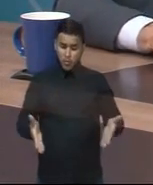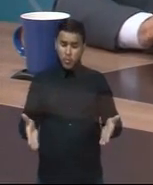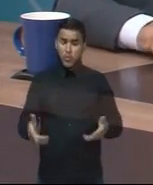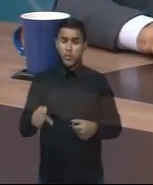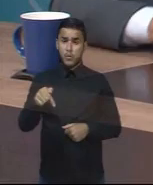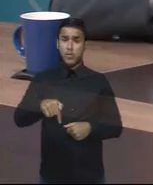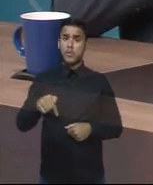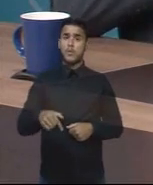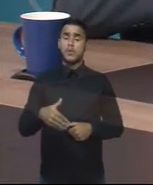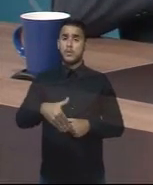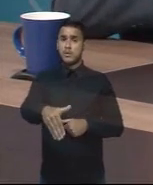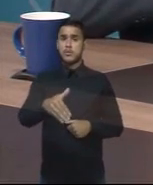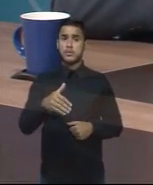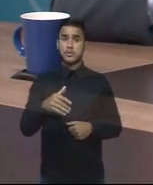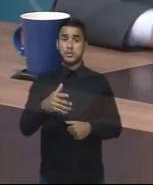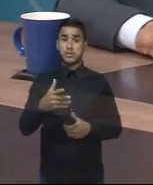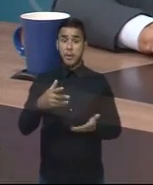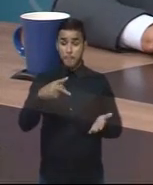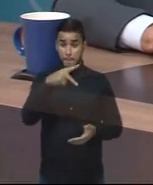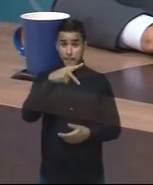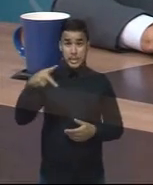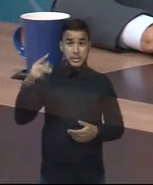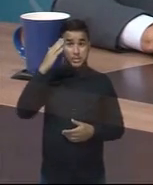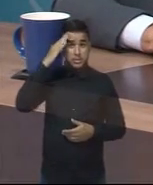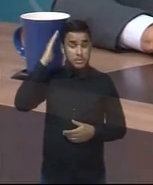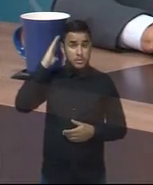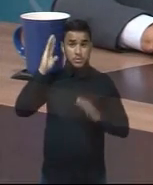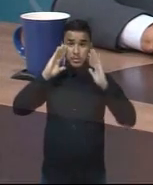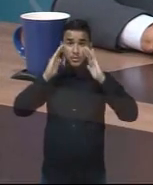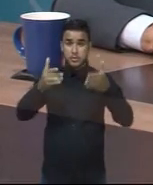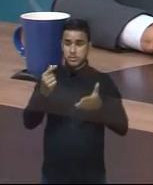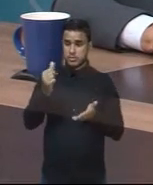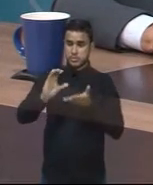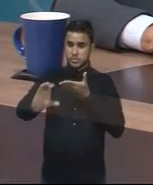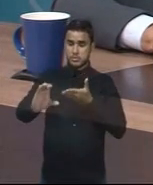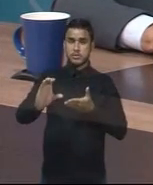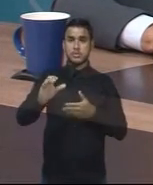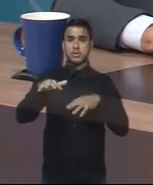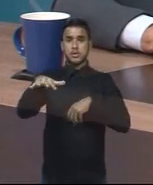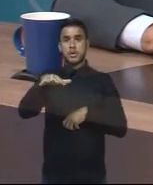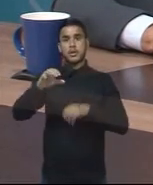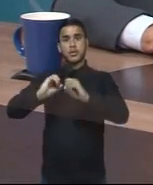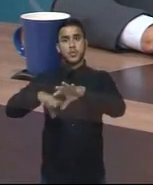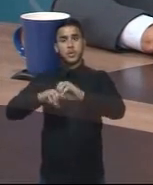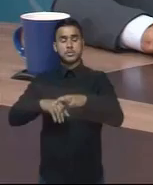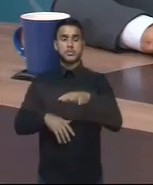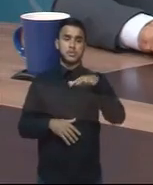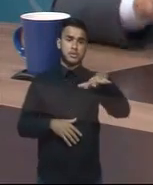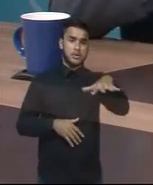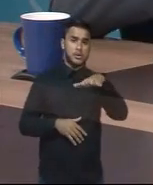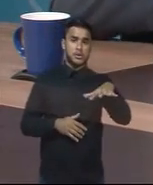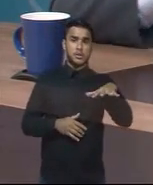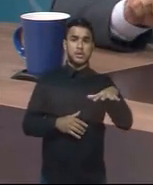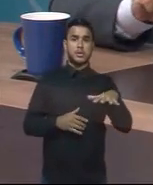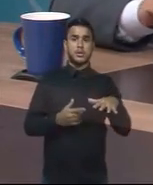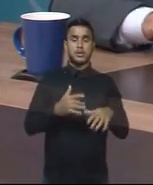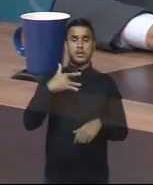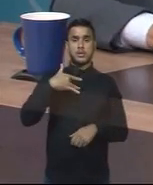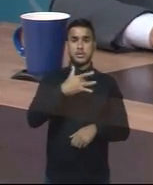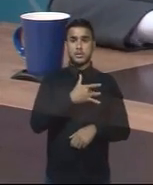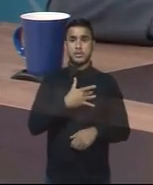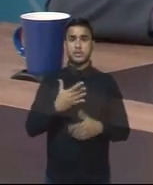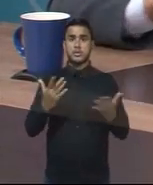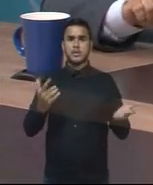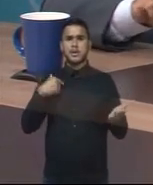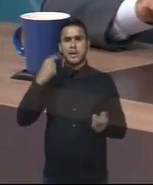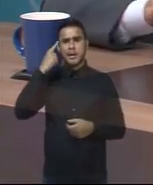da República, uma das suas primeiras ações foi diminuir o investimento na educação e na saúde. Sim, A outra medida dele